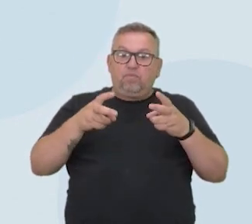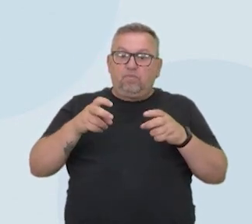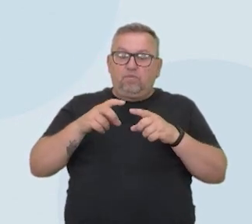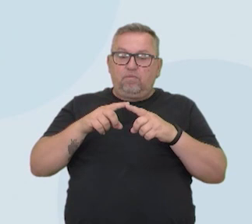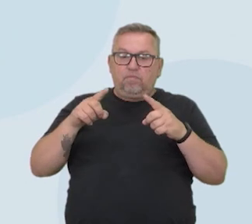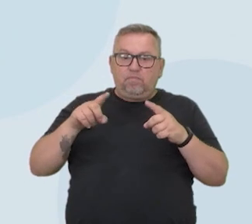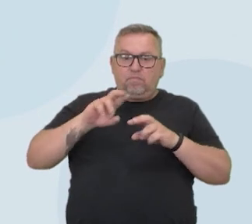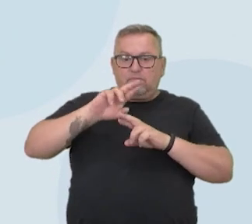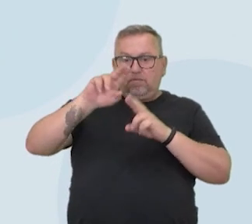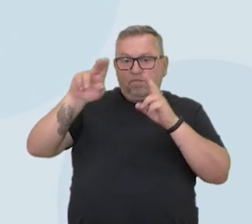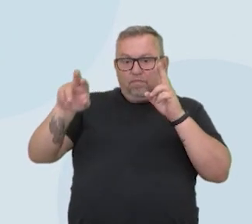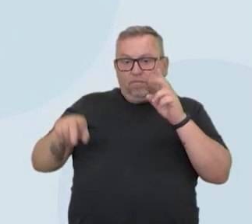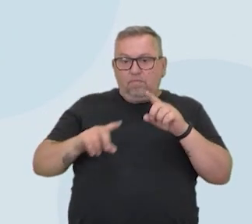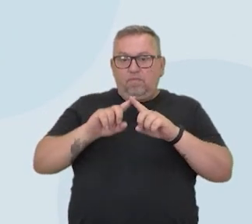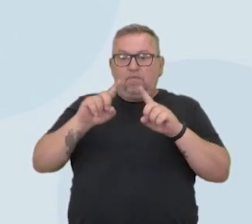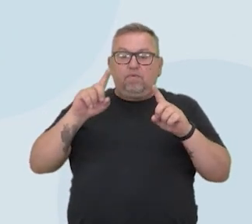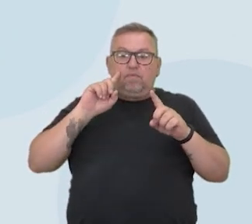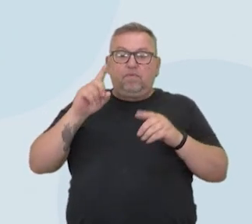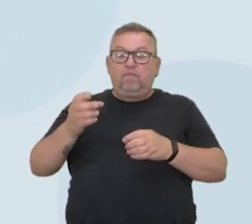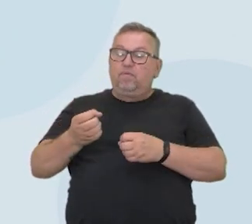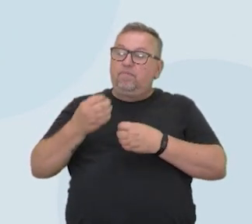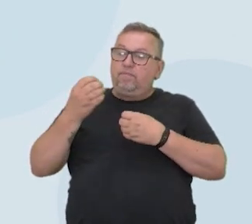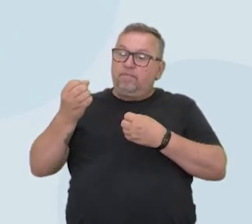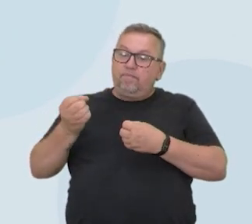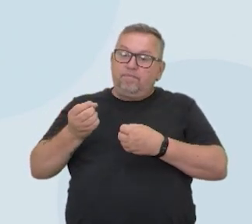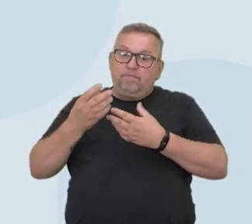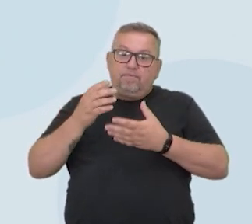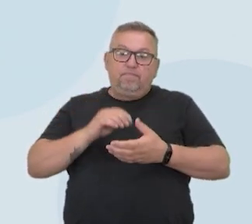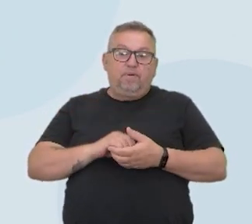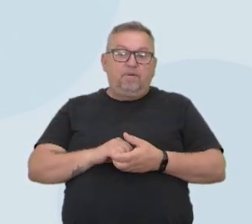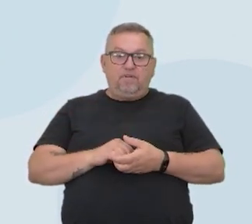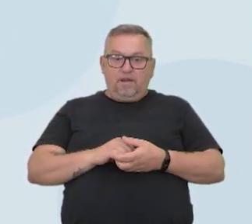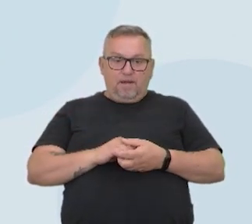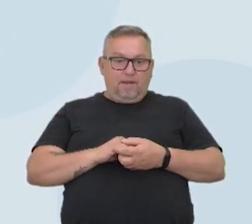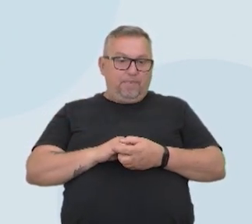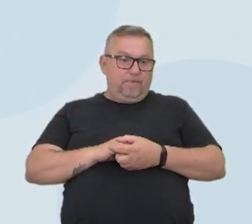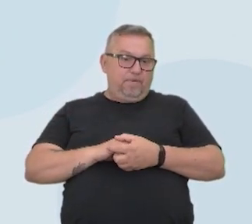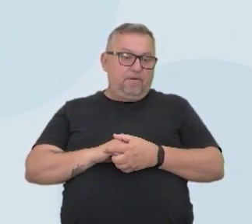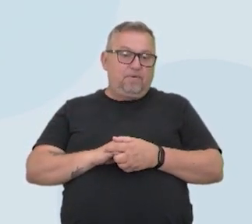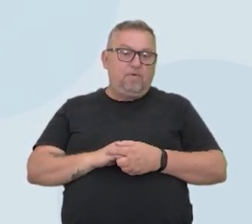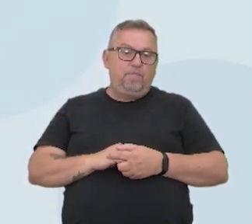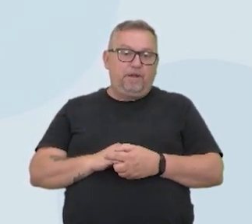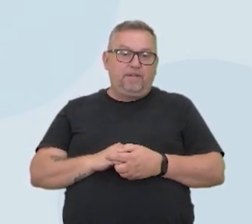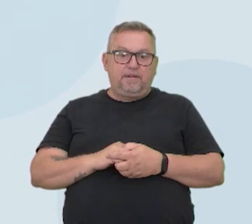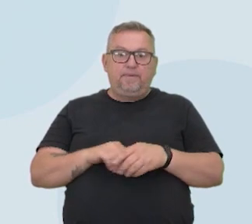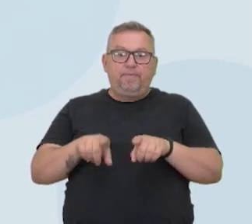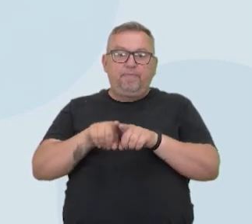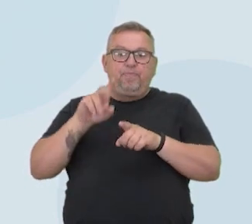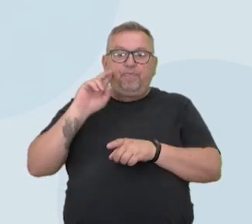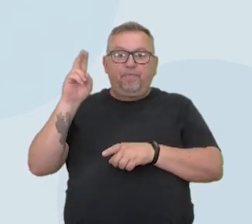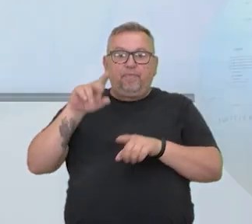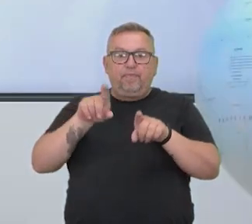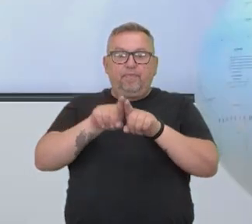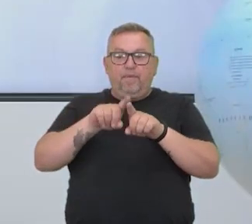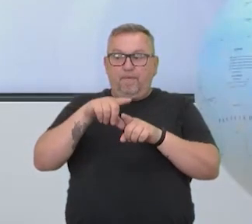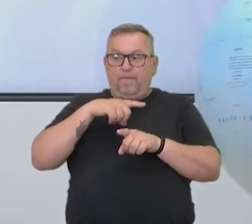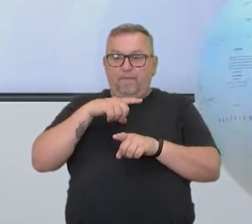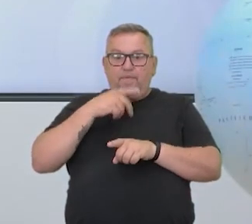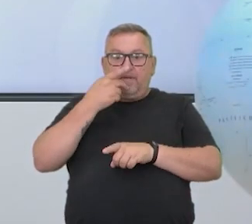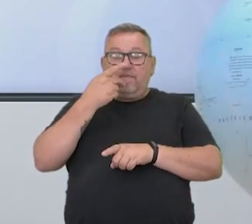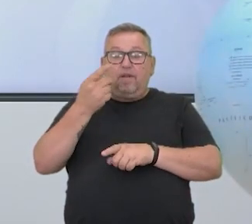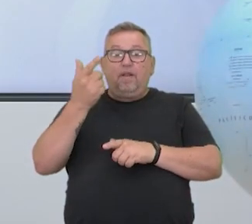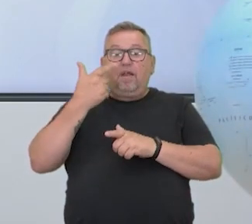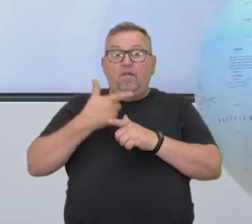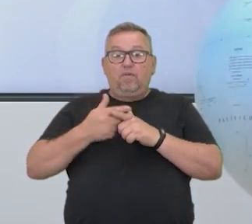explorando e contrapondo aí diversas fontes de informação. Olha quantas coisas interessantes aí que nós temos para falar